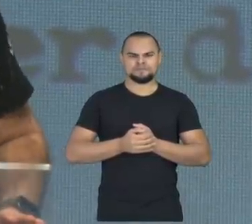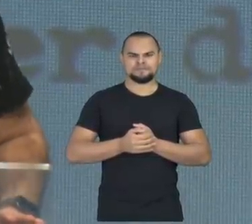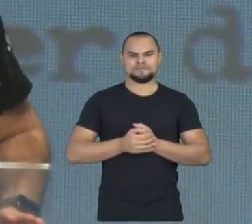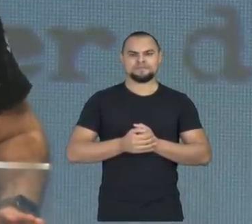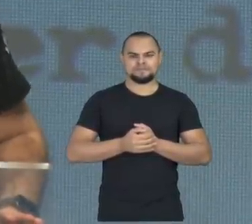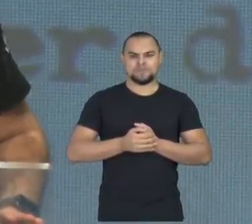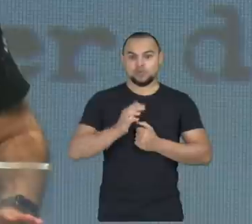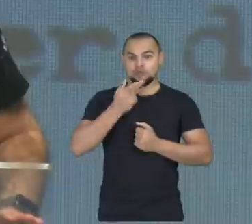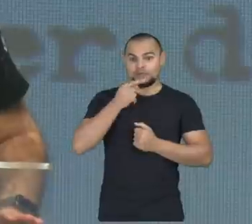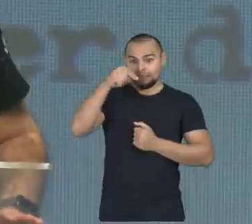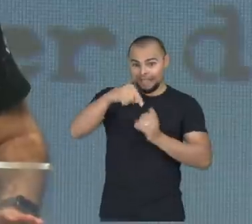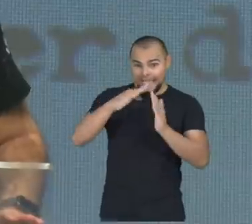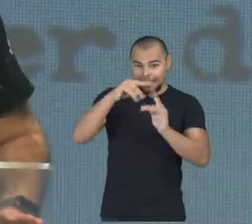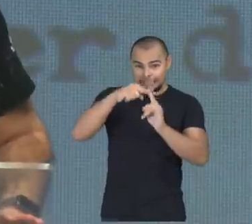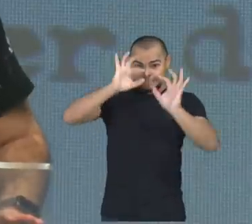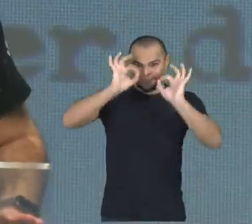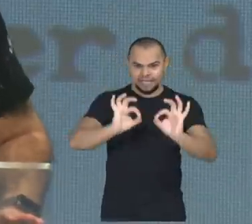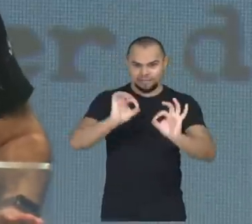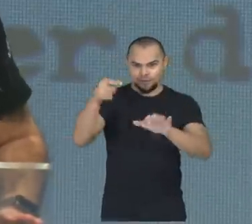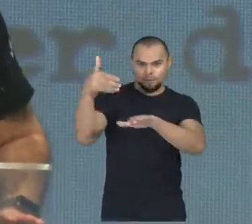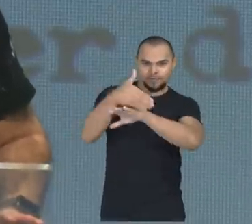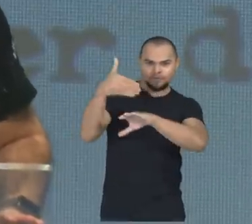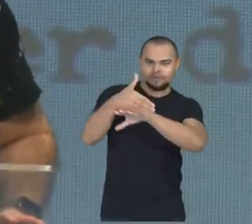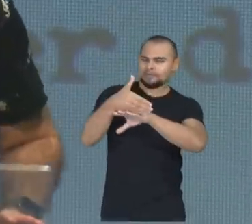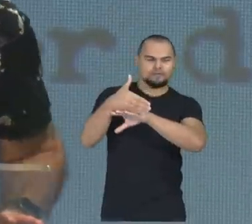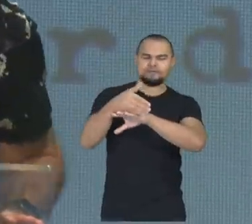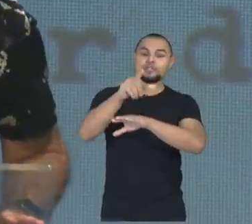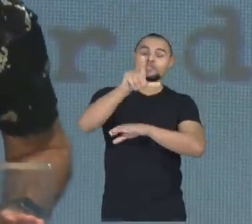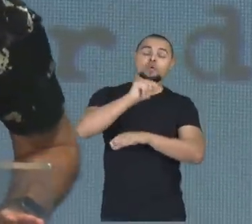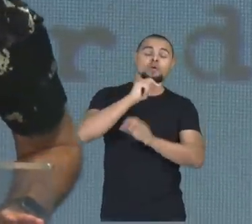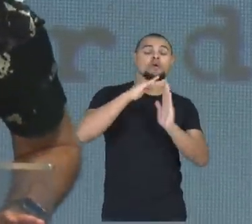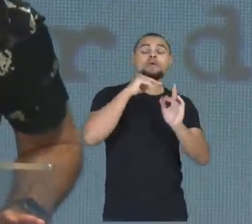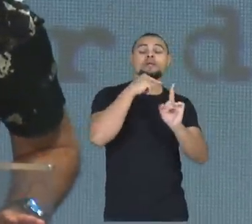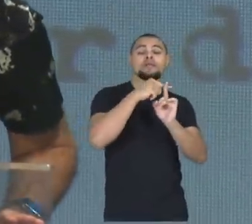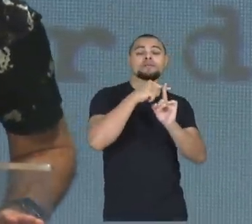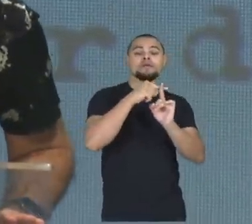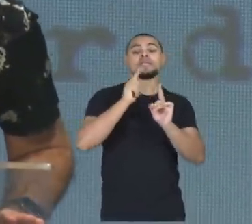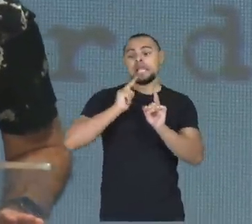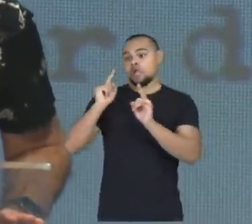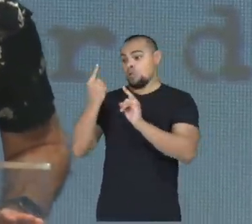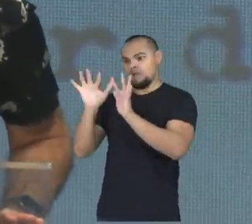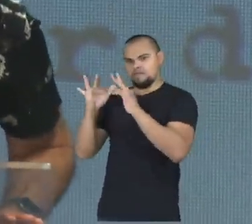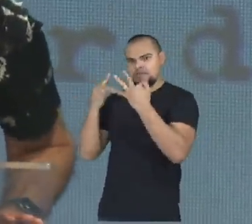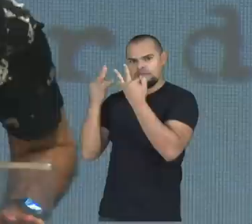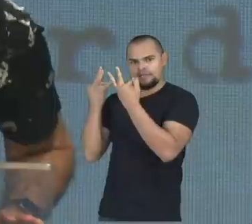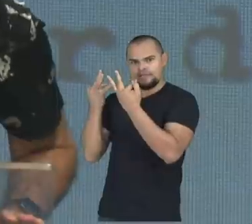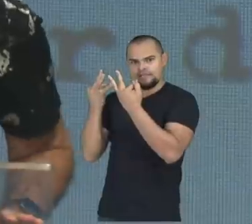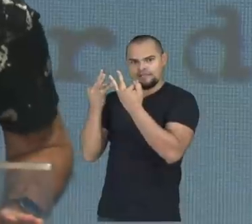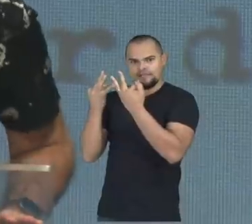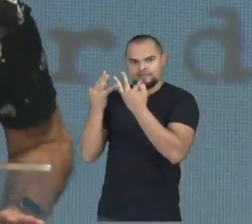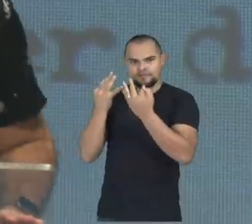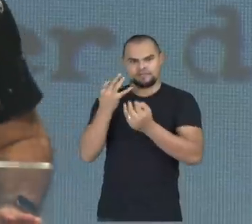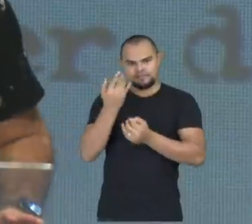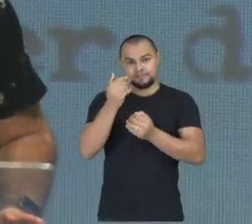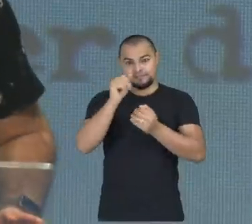Não, não estou dizendo que é essa igreja, a sua igreja. Você tem que ter uma. Assim como você tem uma família. Se for casal, você tem que ter uma esposa,